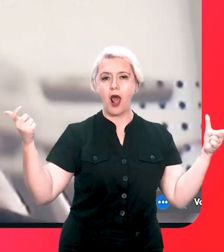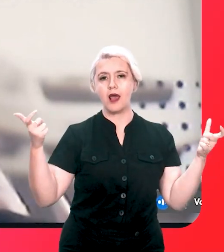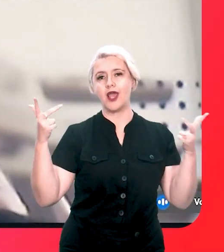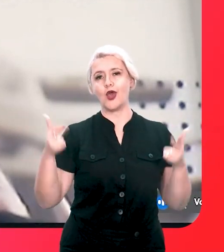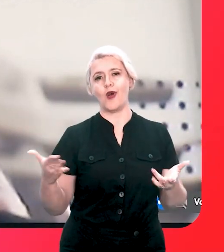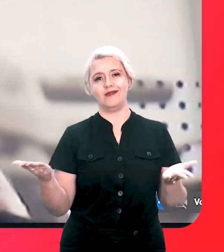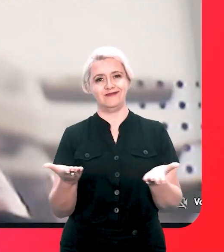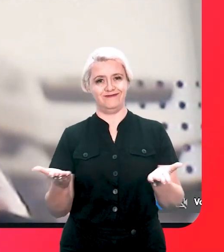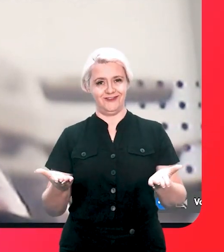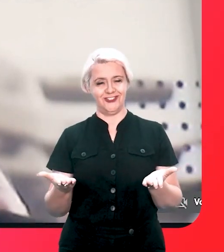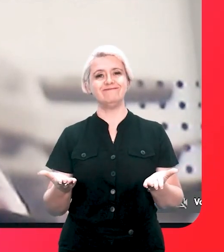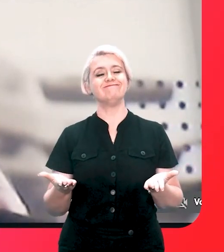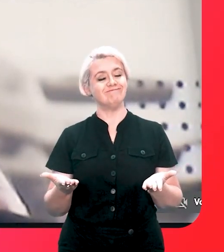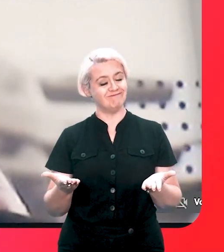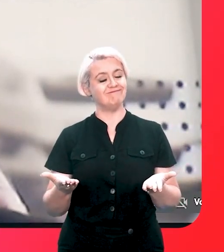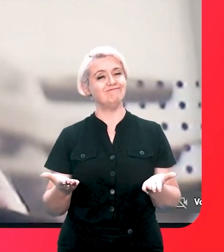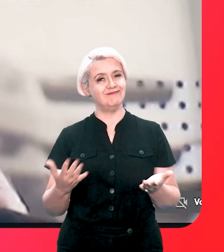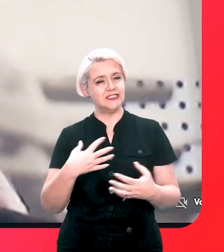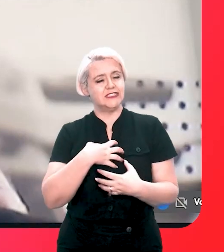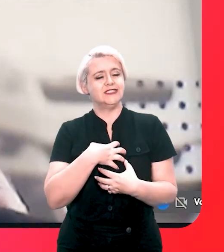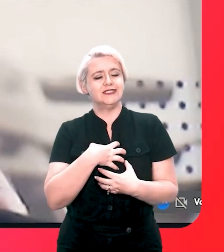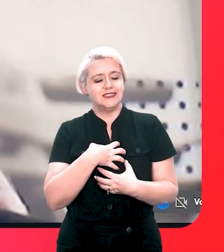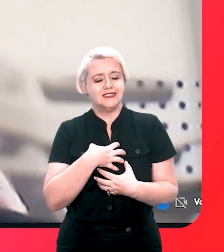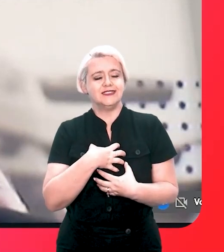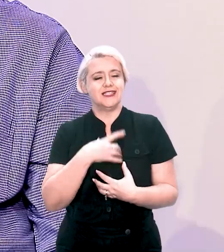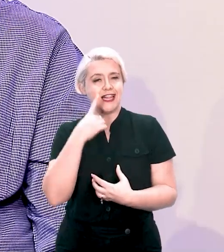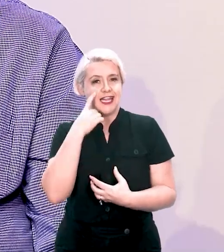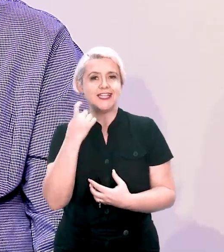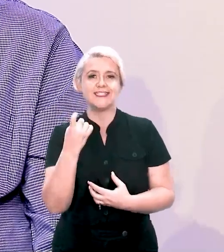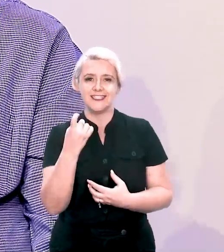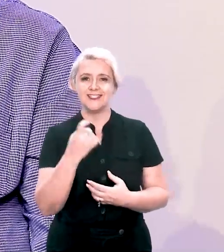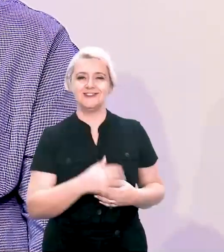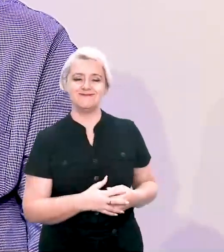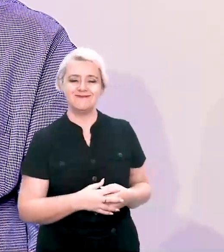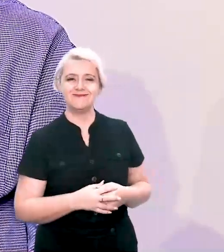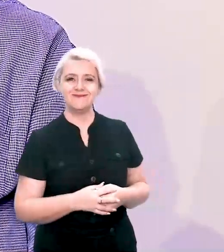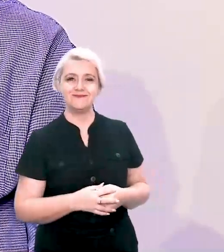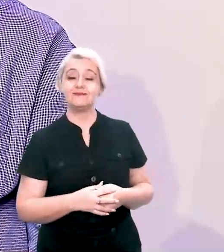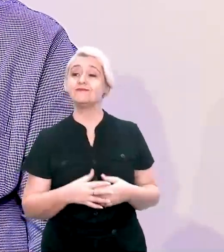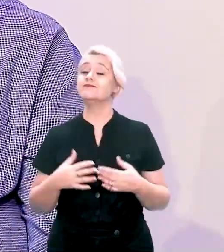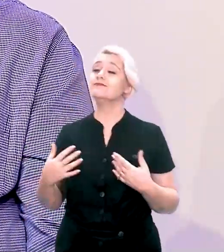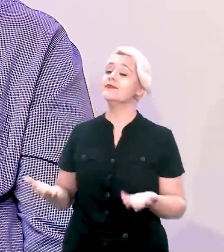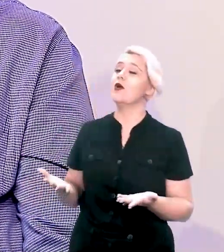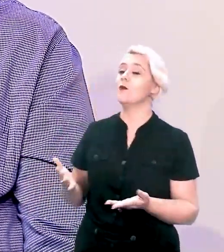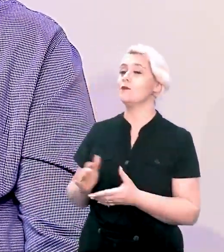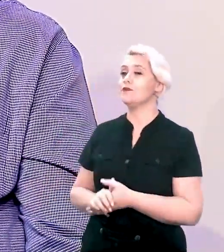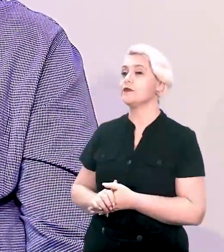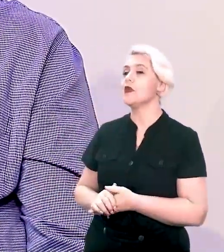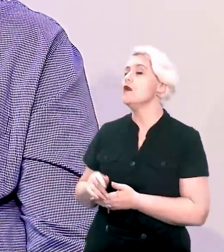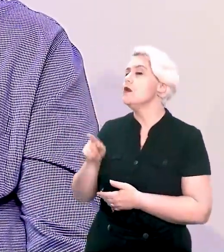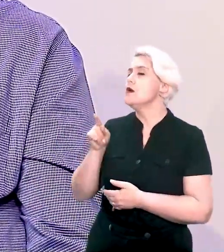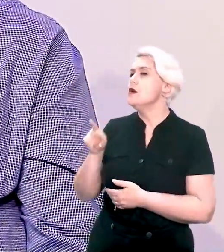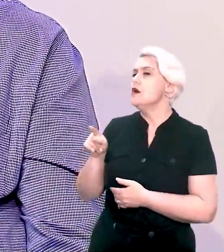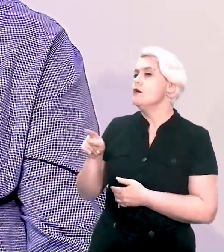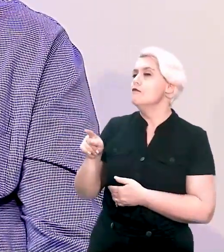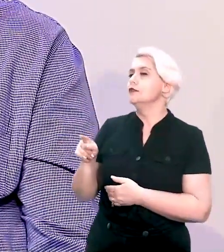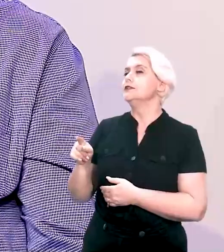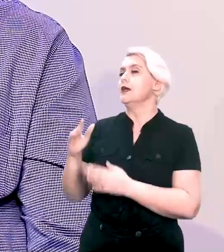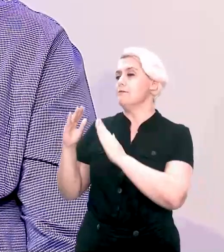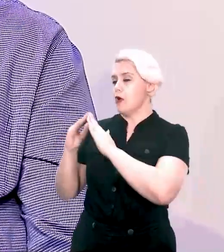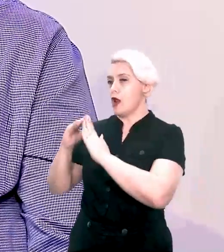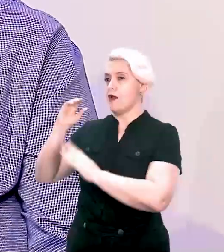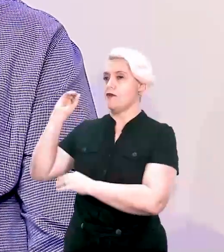sabe? Isso é muito, muito interessante. Petri, veja só, aí você está lá no Rio Grande do Sul,